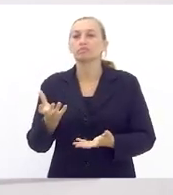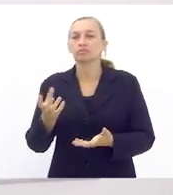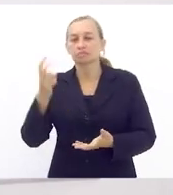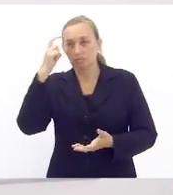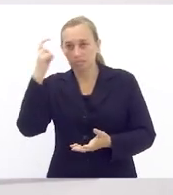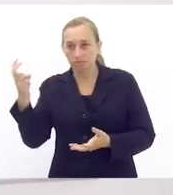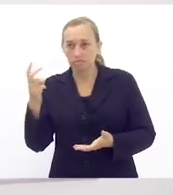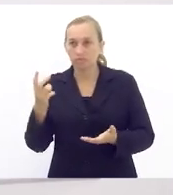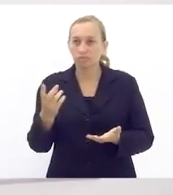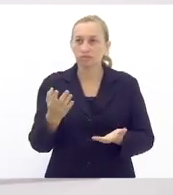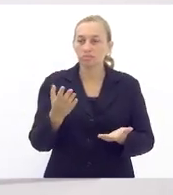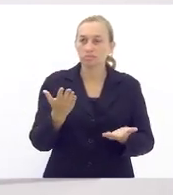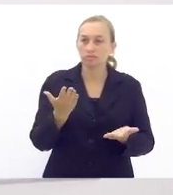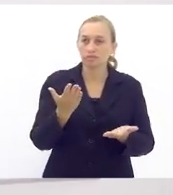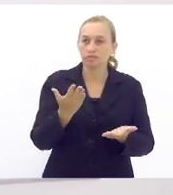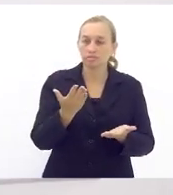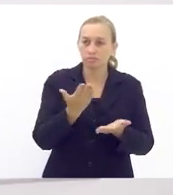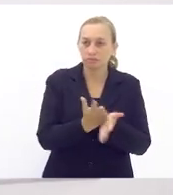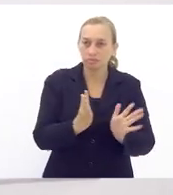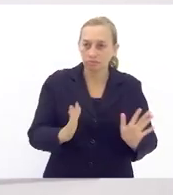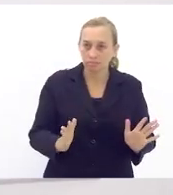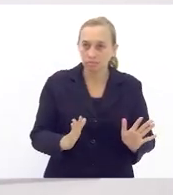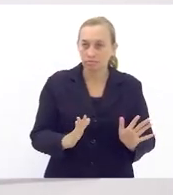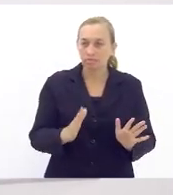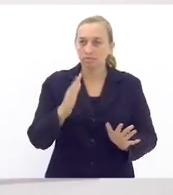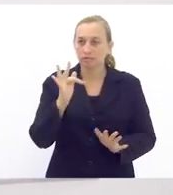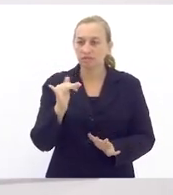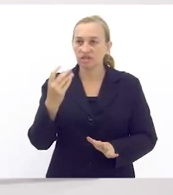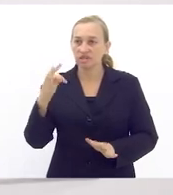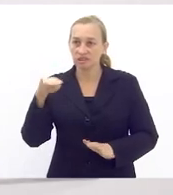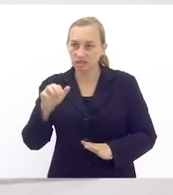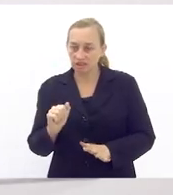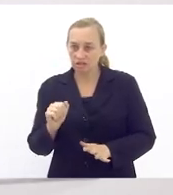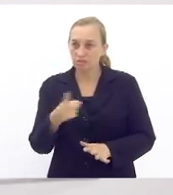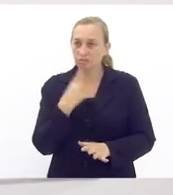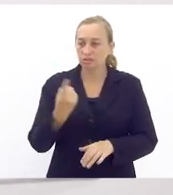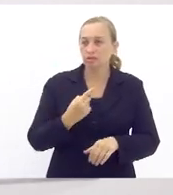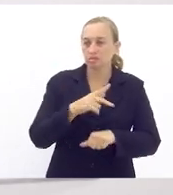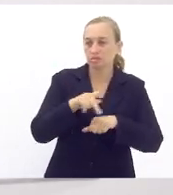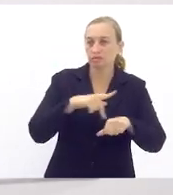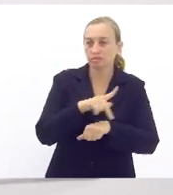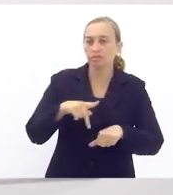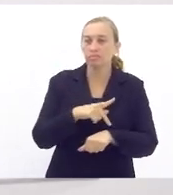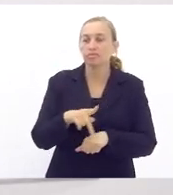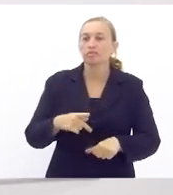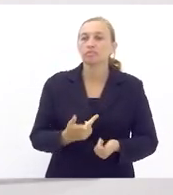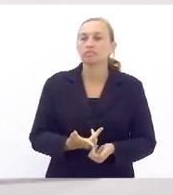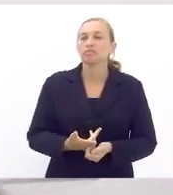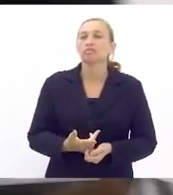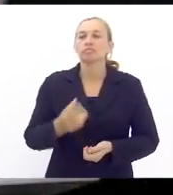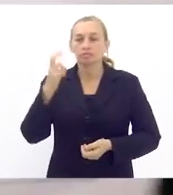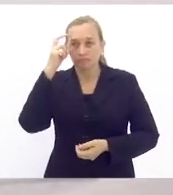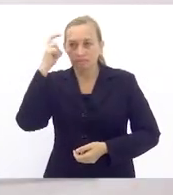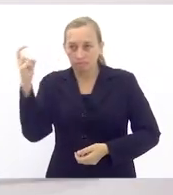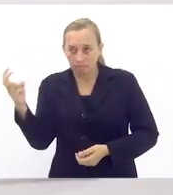derrotar por vez de todas essa senha fascista no nosso país a cultura e os feitores da cultura assim como